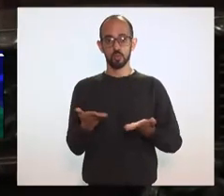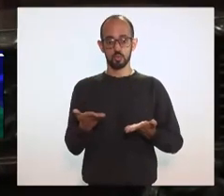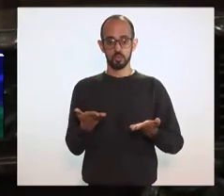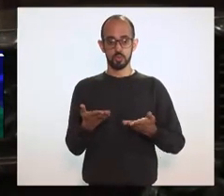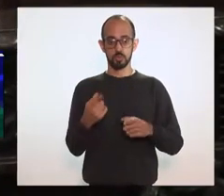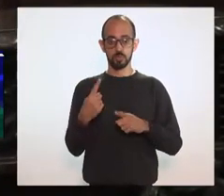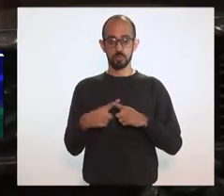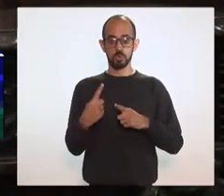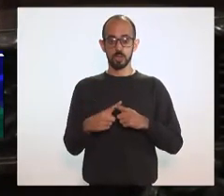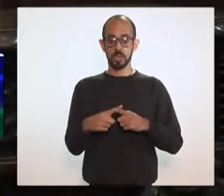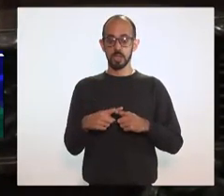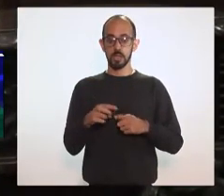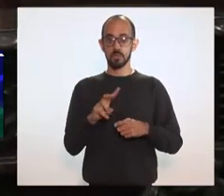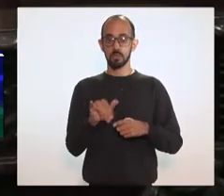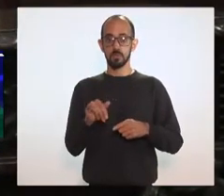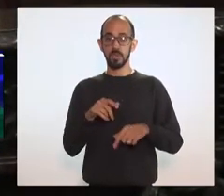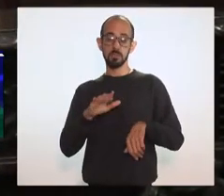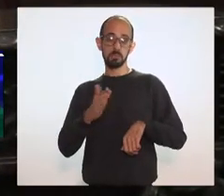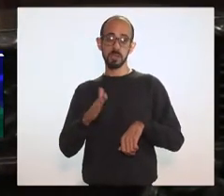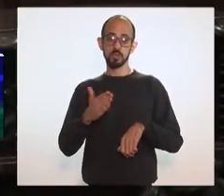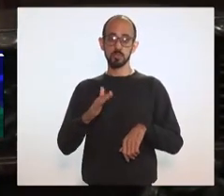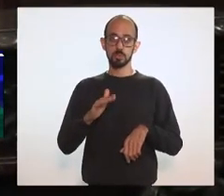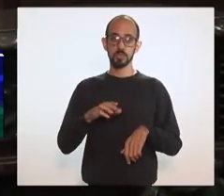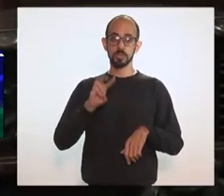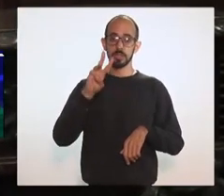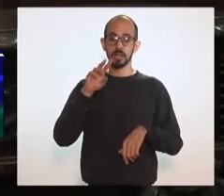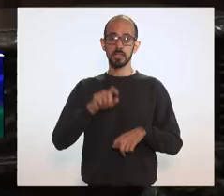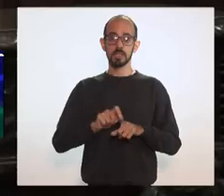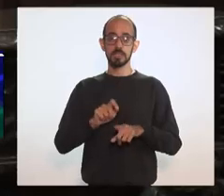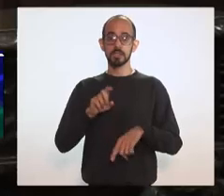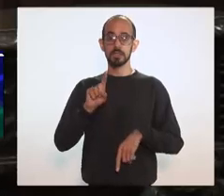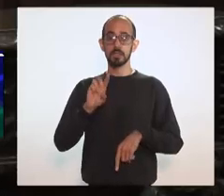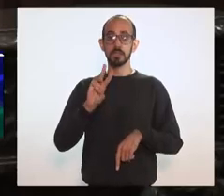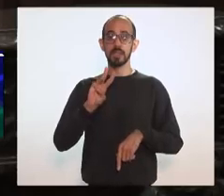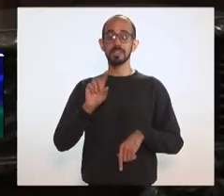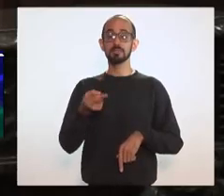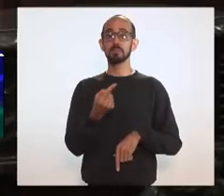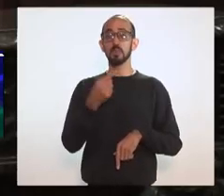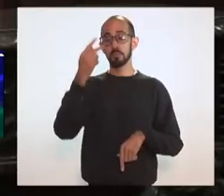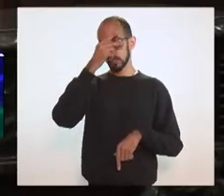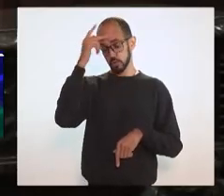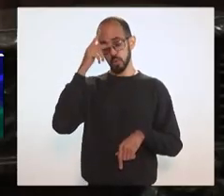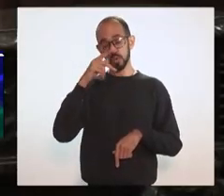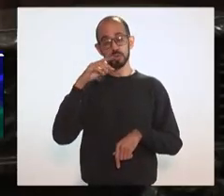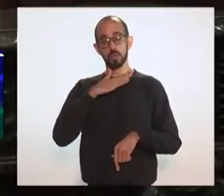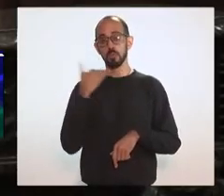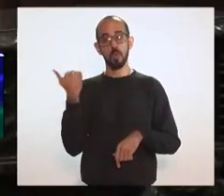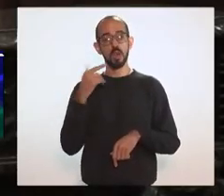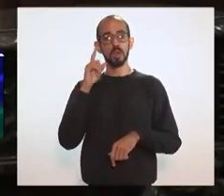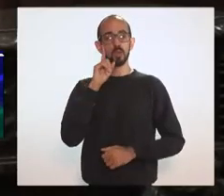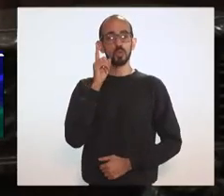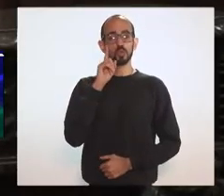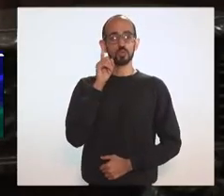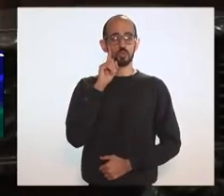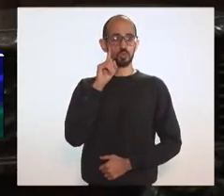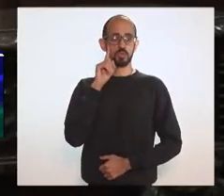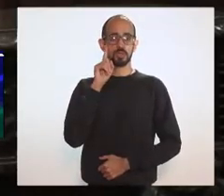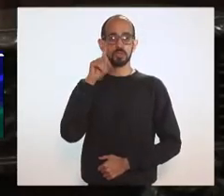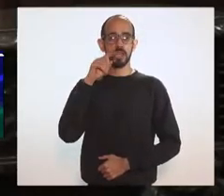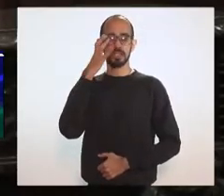média de morte de quase 3 mil pessoas em 24 horas. Isso é seríssimo.